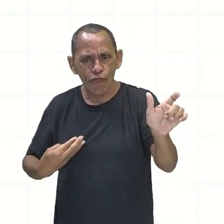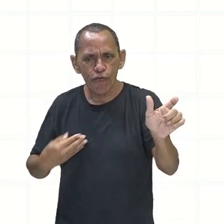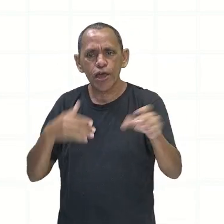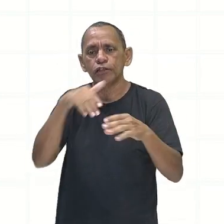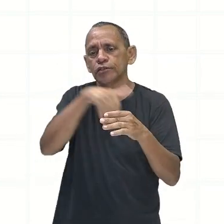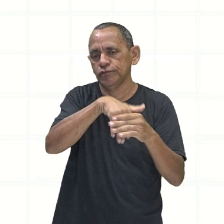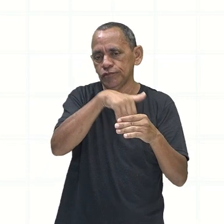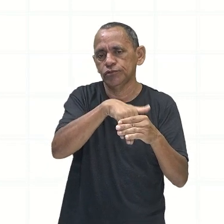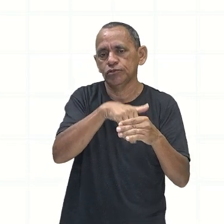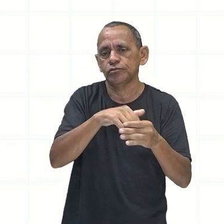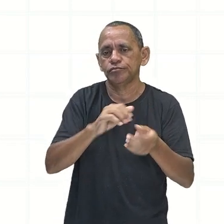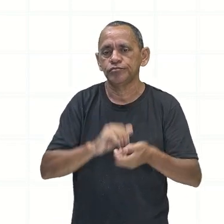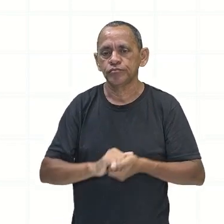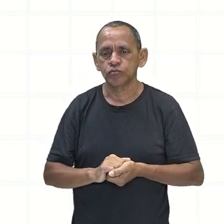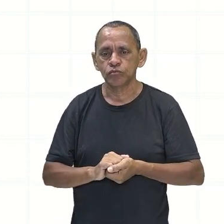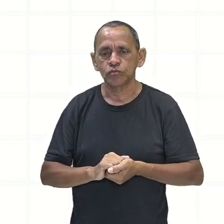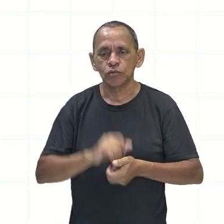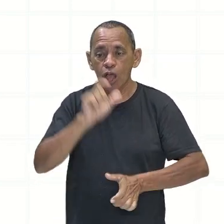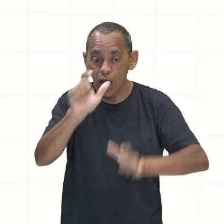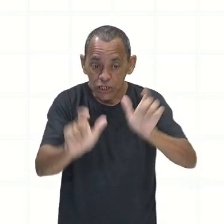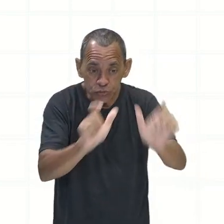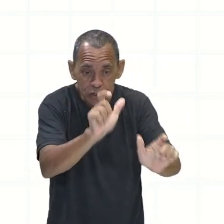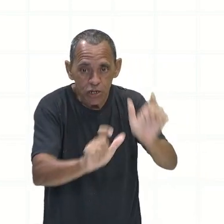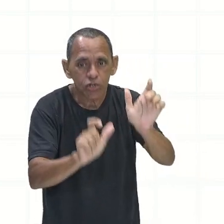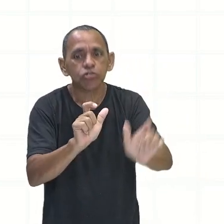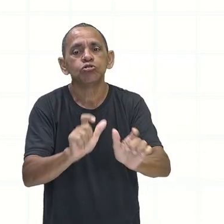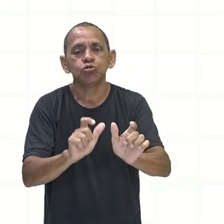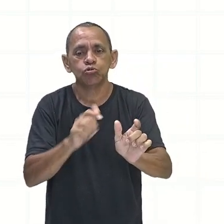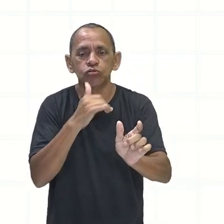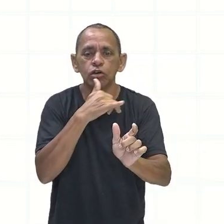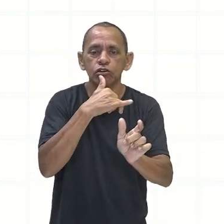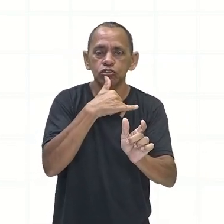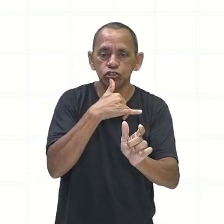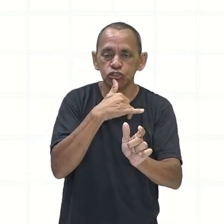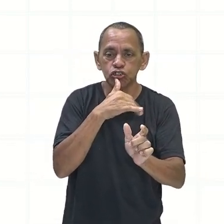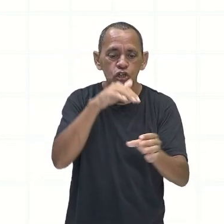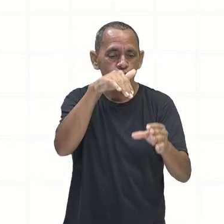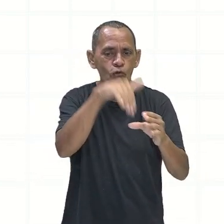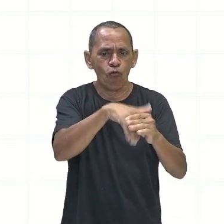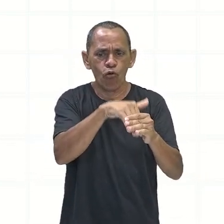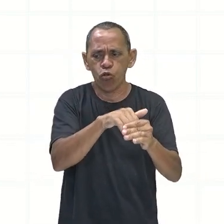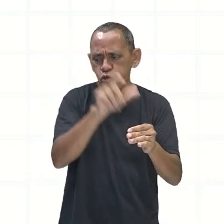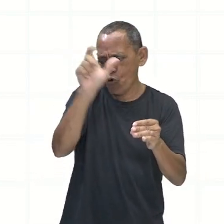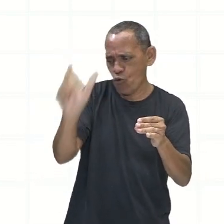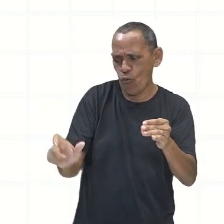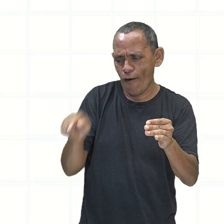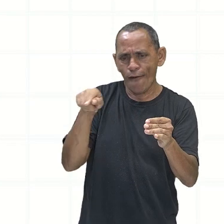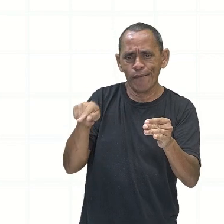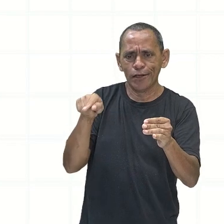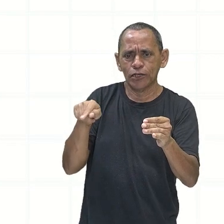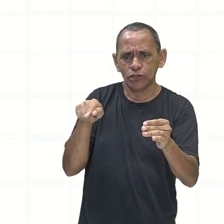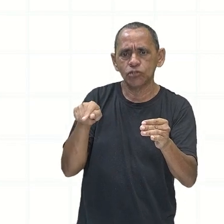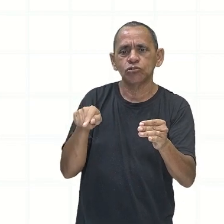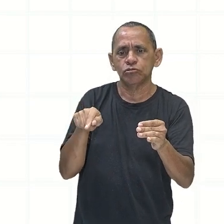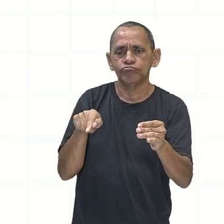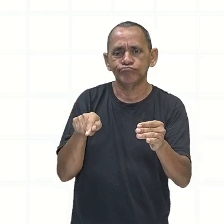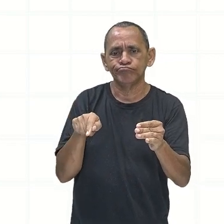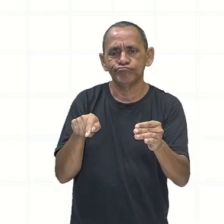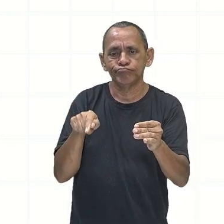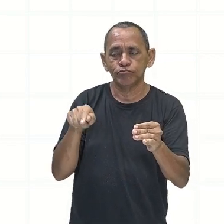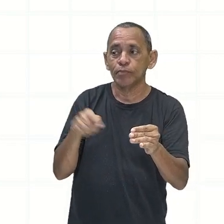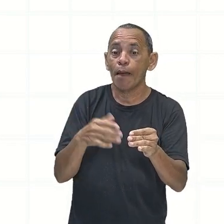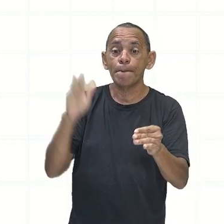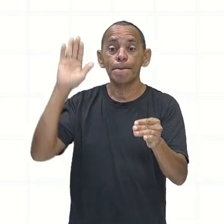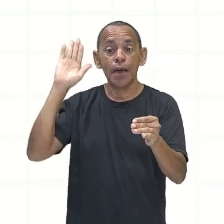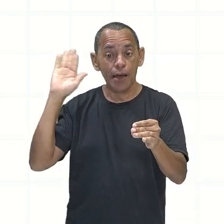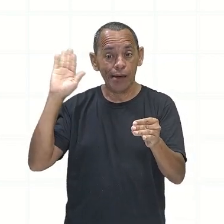né? As pessoas, o povo votou nessa pessoa, né? Que era um candidato aí a governador,